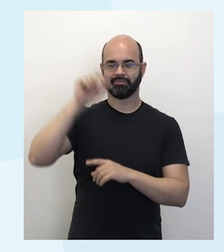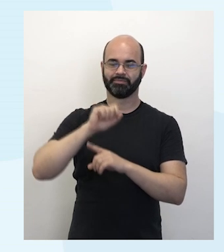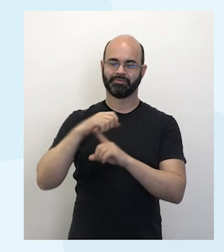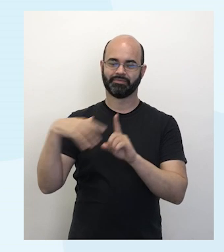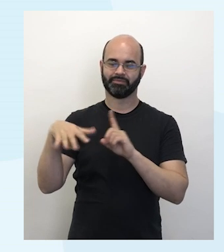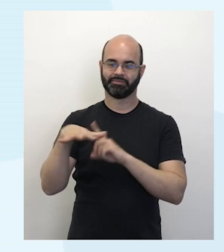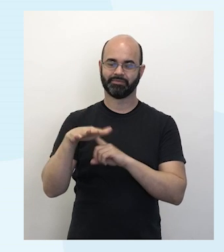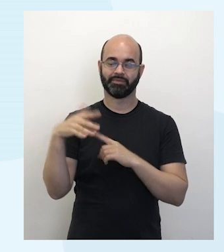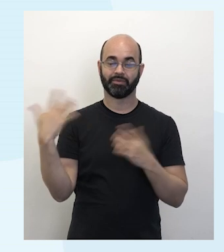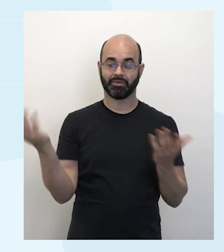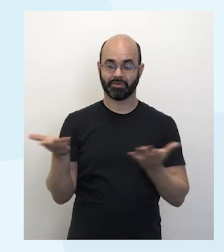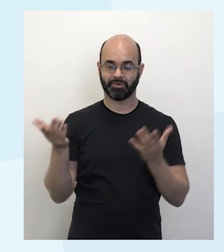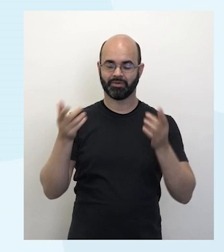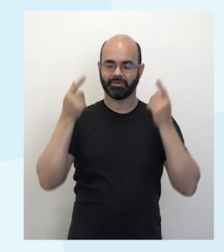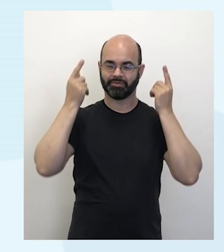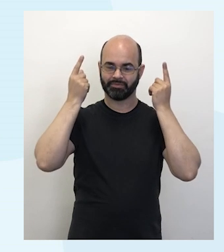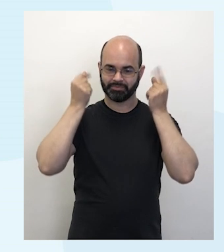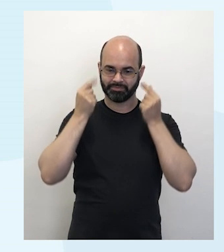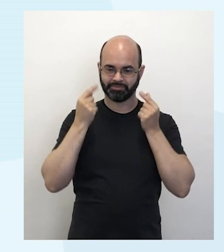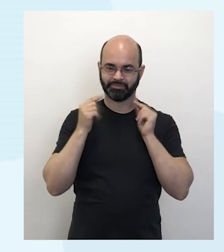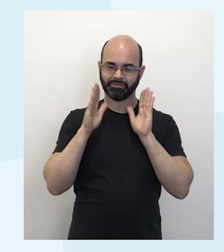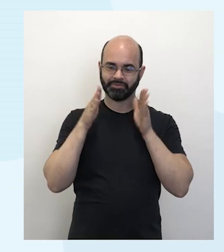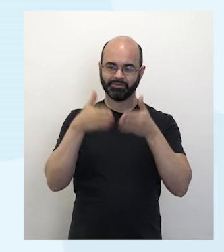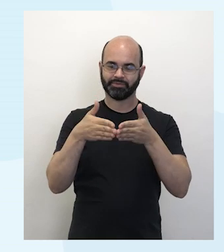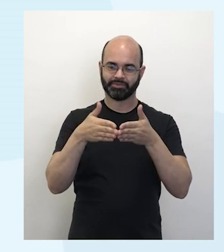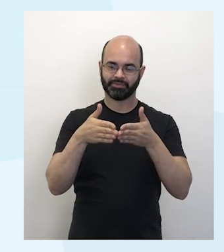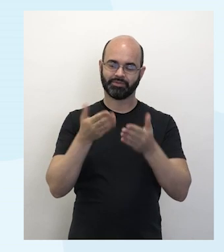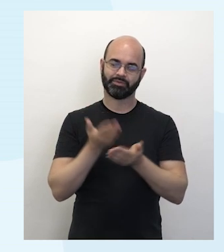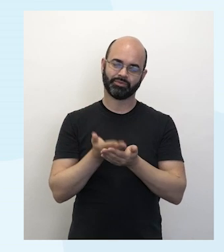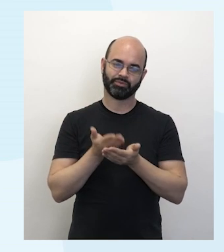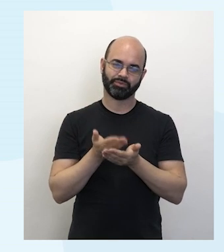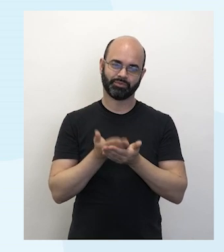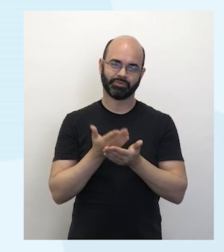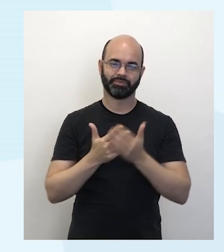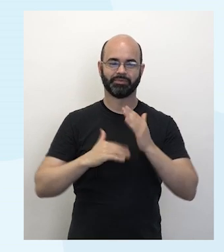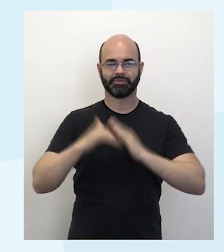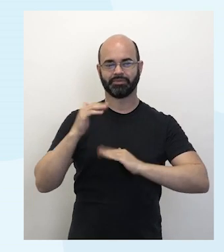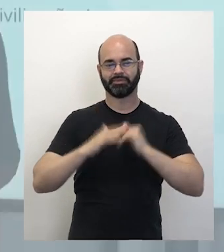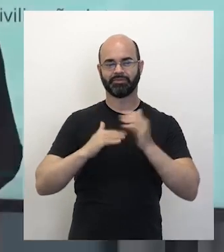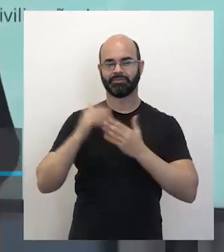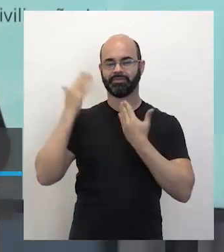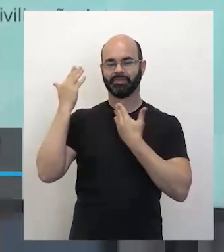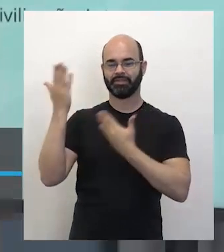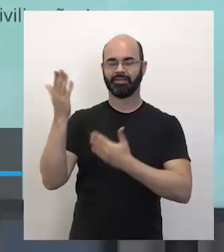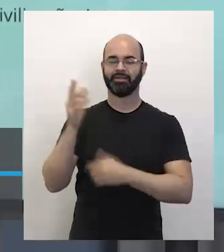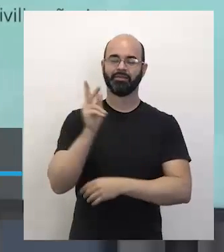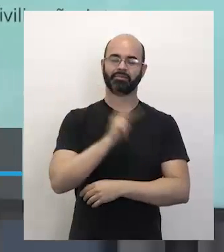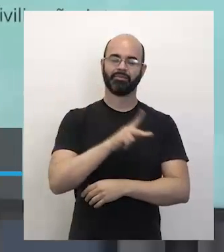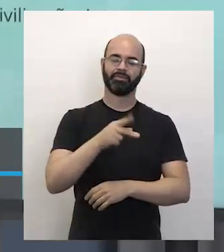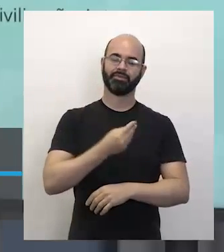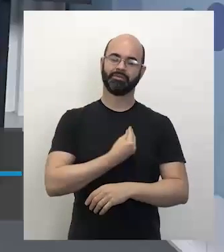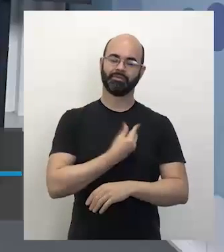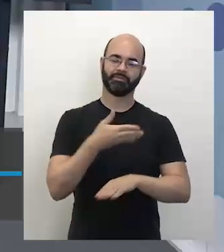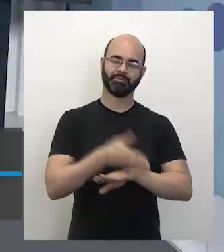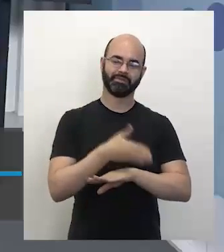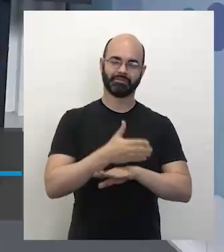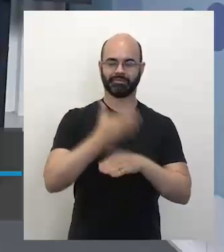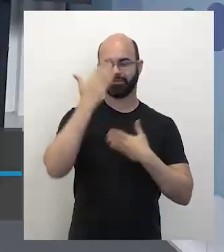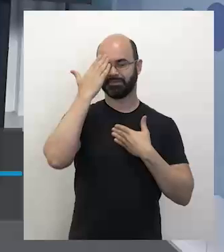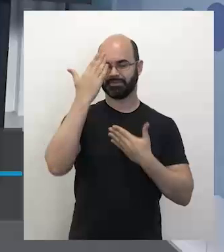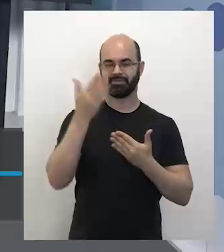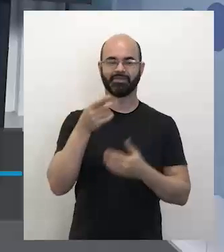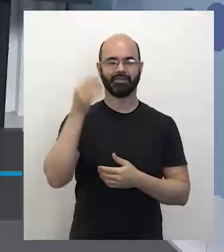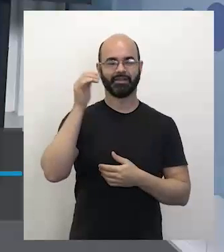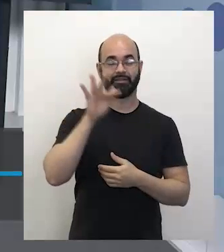escolhemos a civilização asteca para estudar. Está aí a habilidade. Professores, muito obrigada pela participação. Obrigada, professora